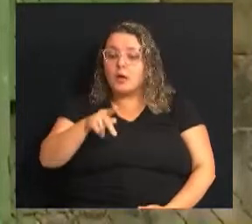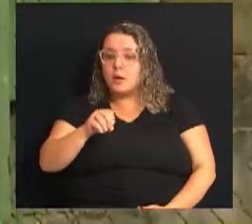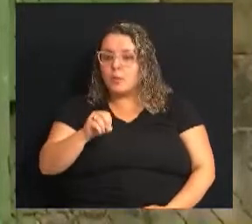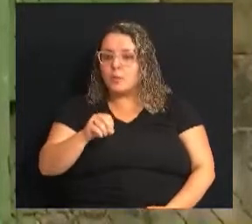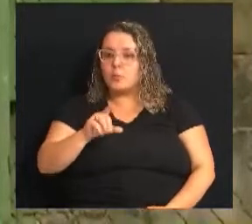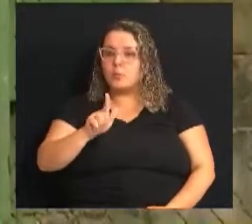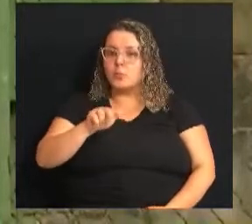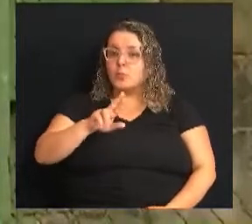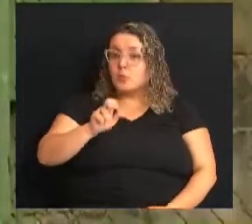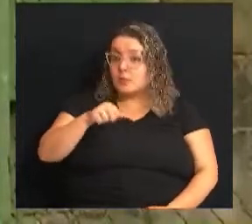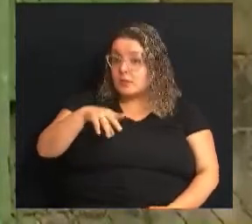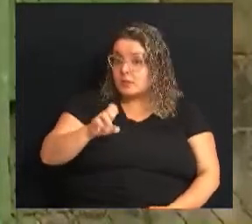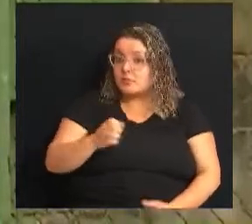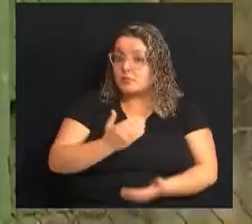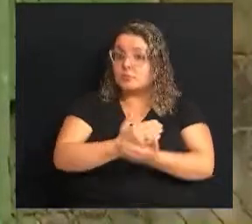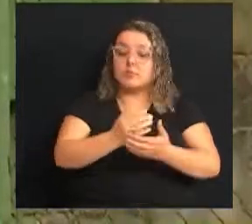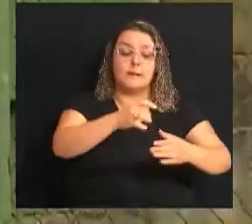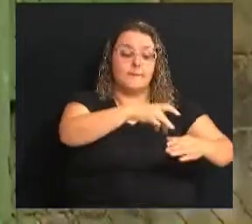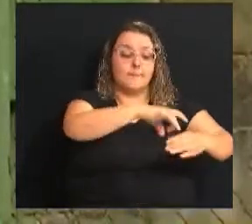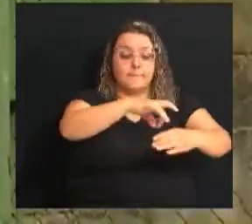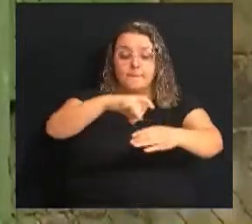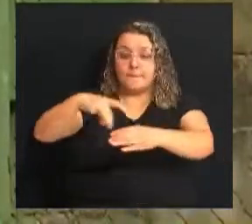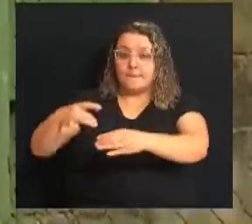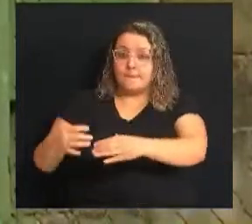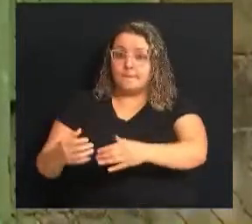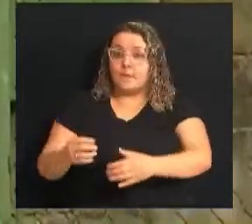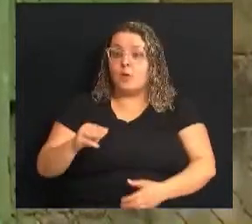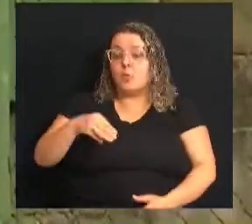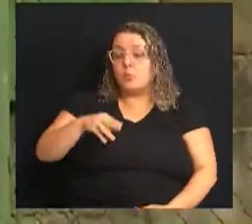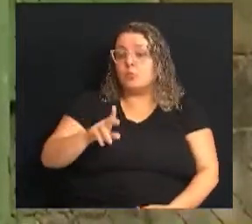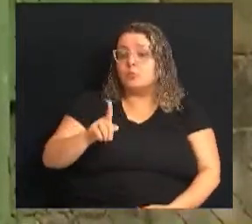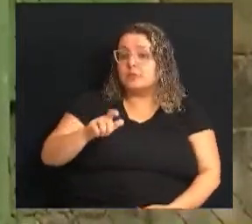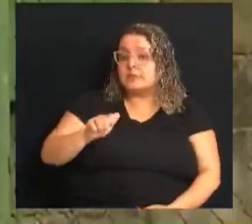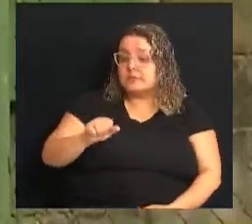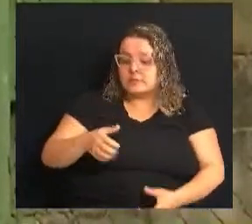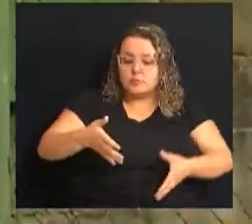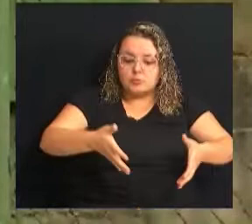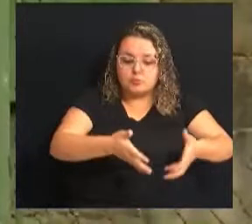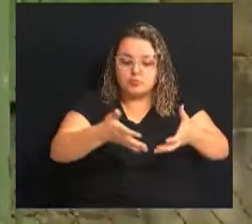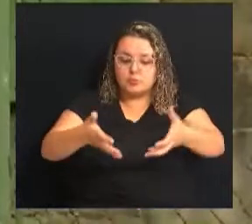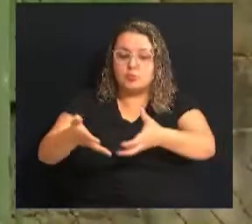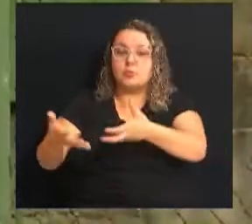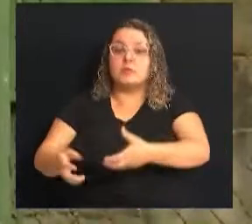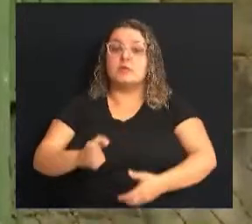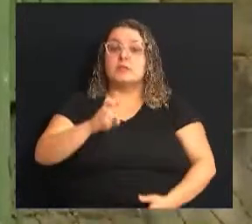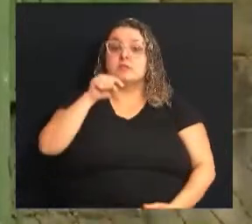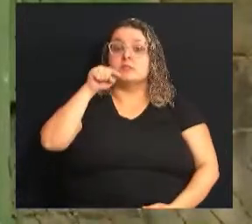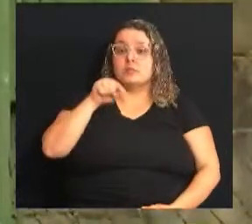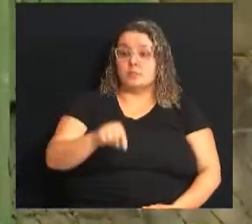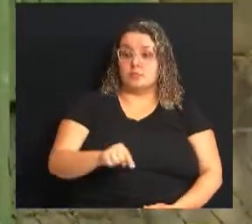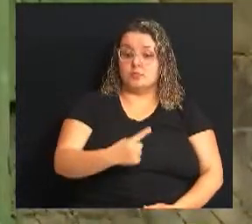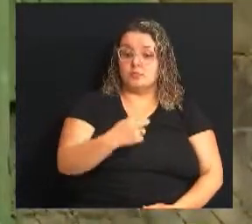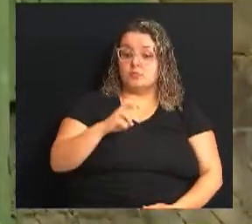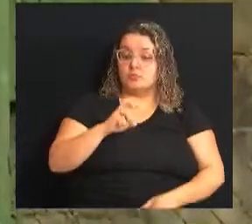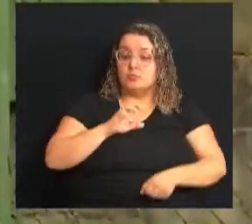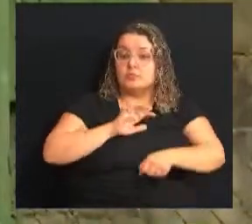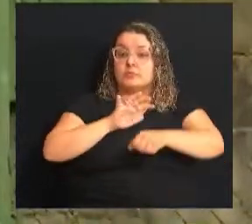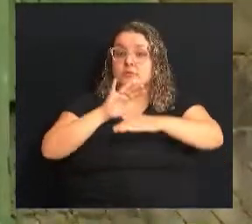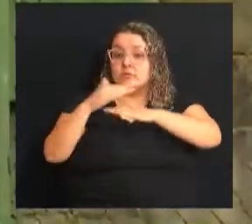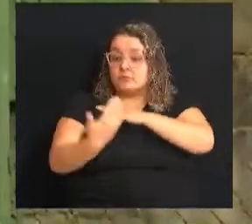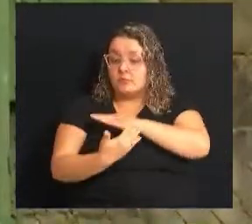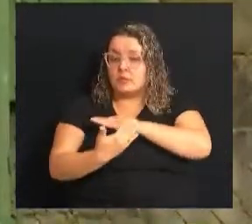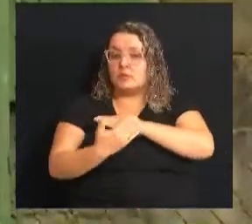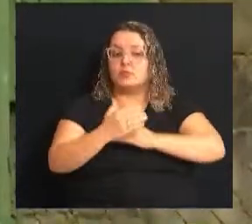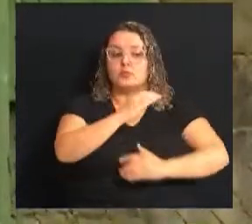começaram a ser plantadas algumas mudas. No total, serão 5.000 nos 15 bairros do Campo